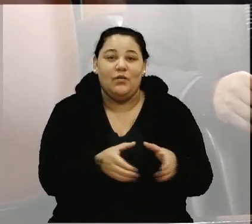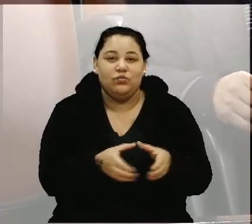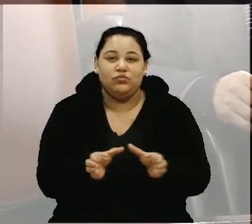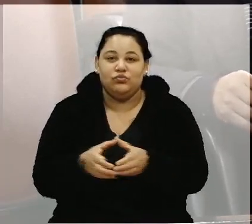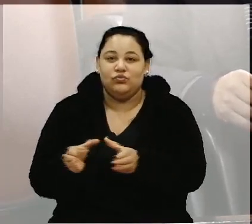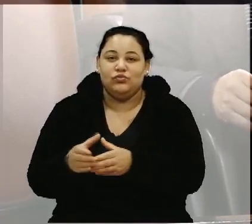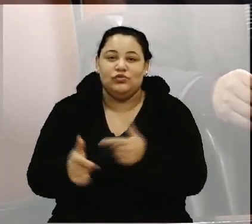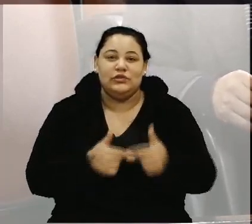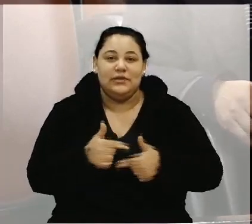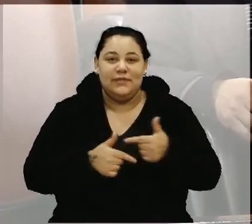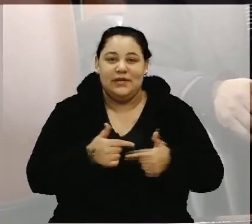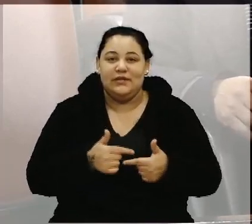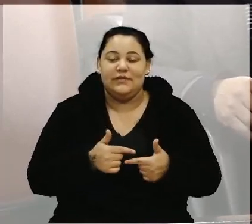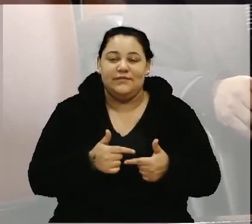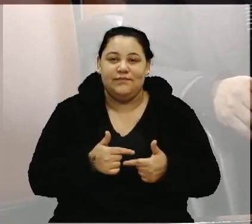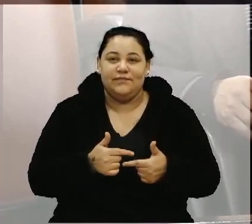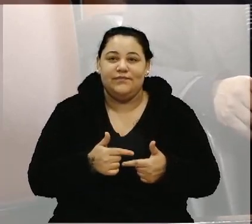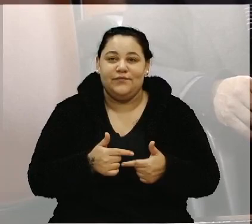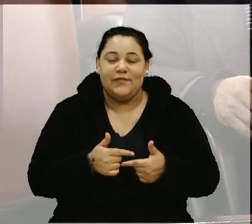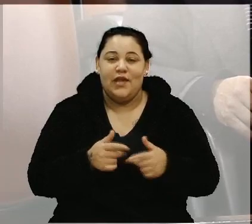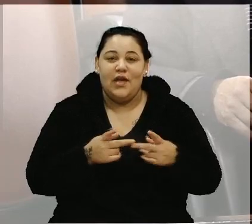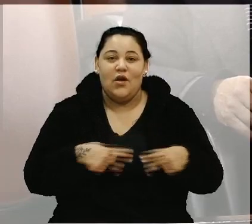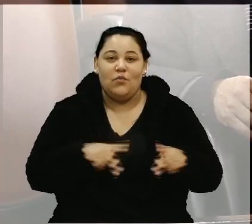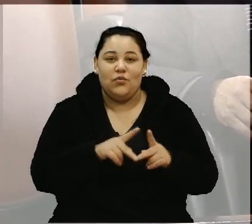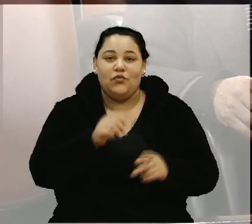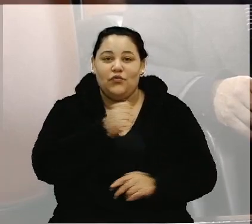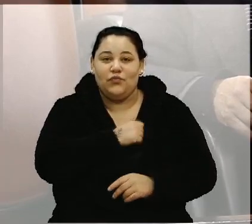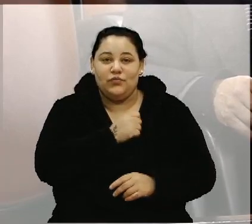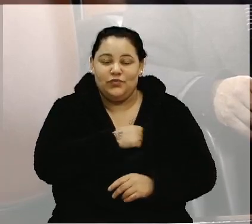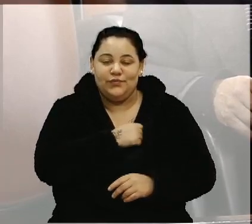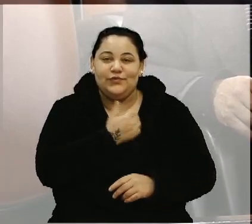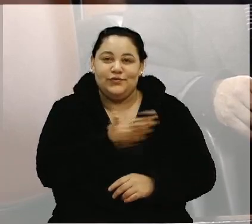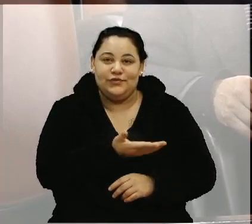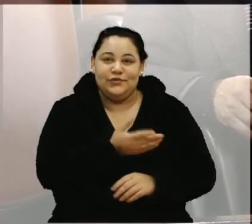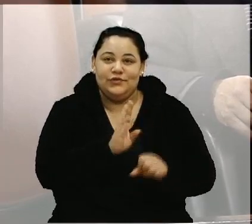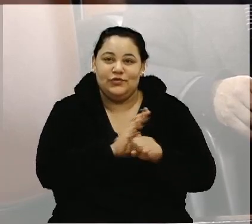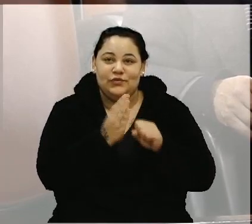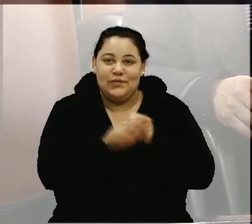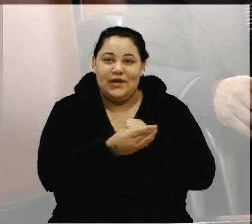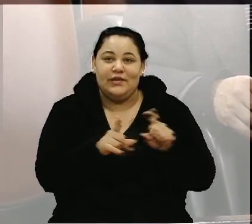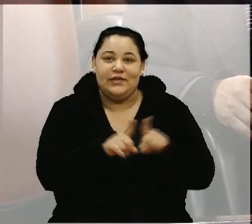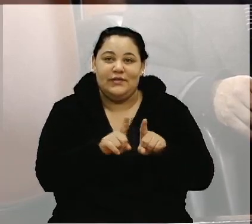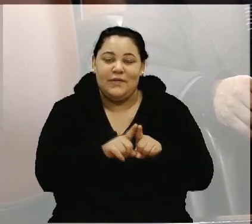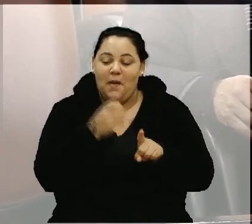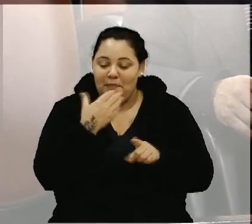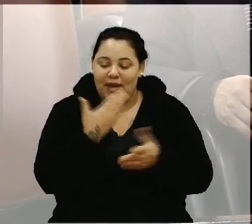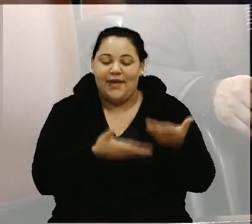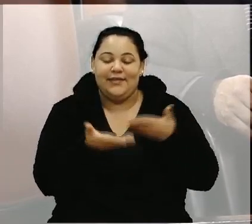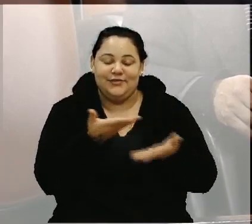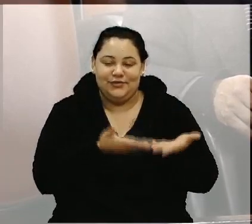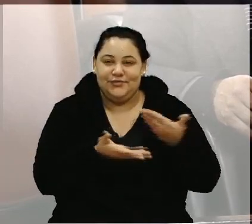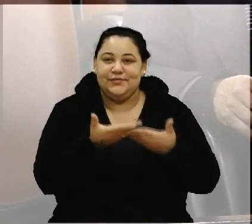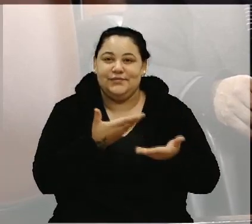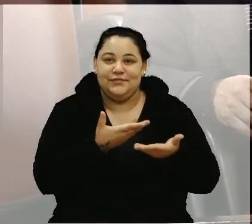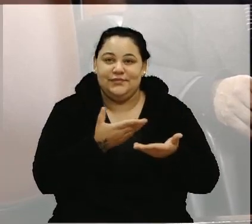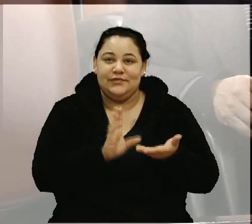trabalhadores, é um povo humilde, e esse povo humilde dos bairros serão bem atendidos